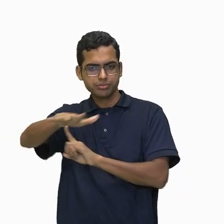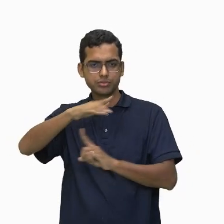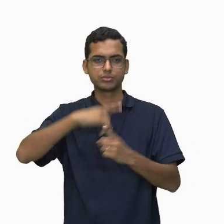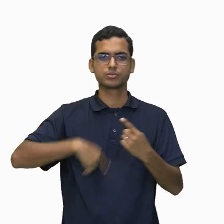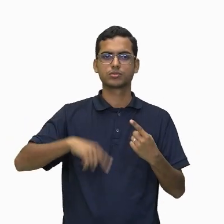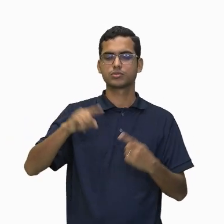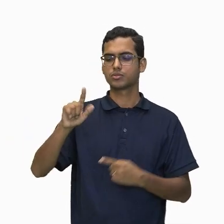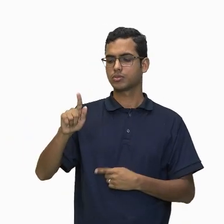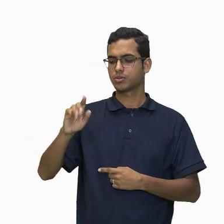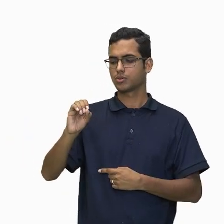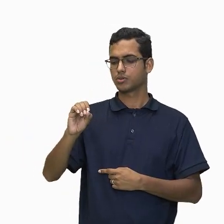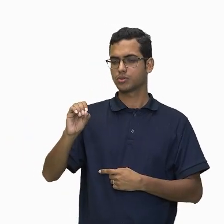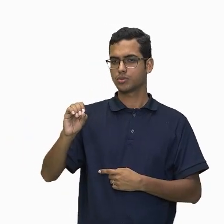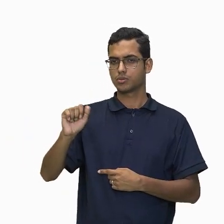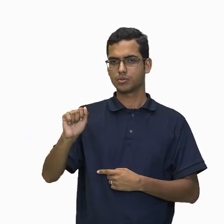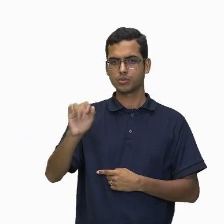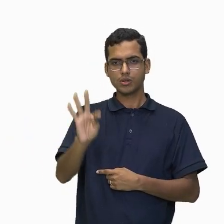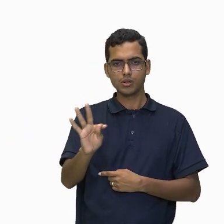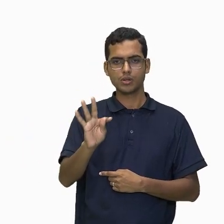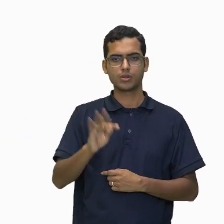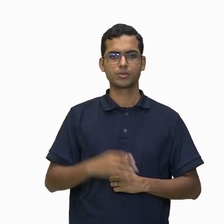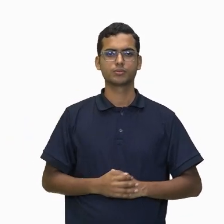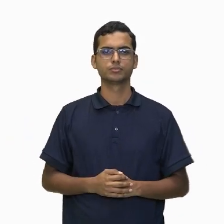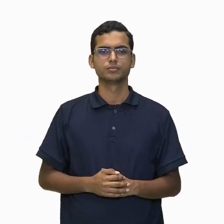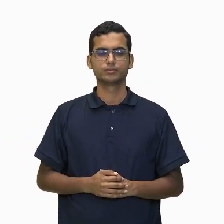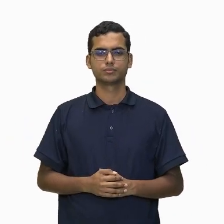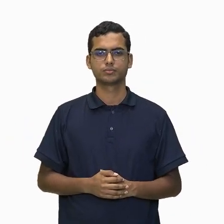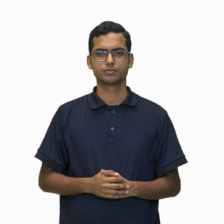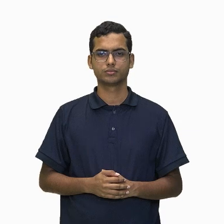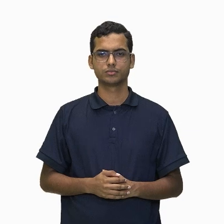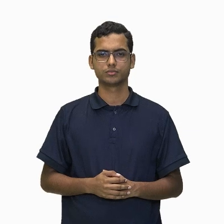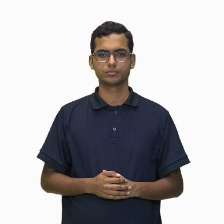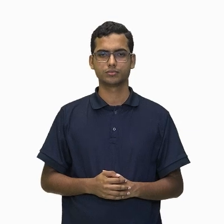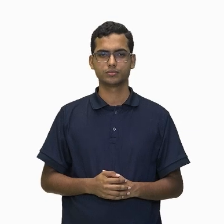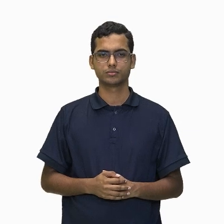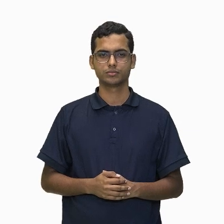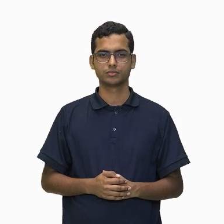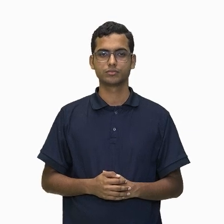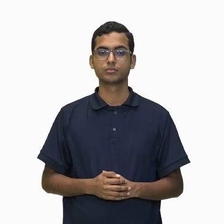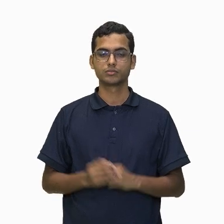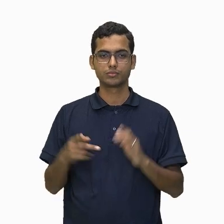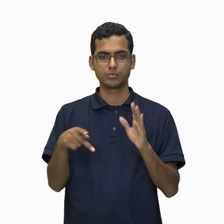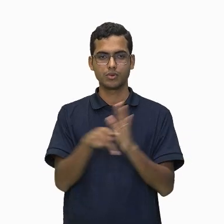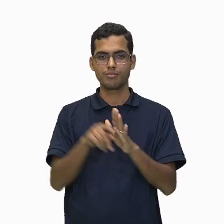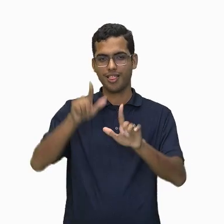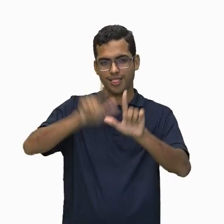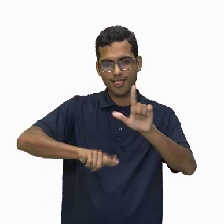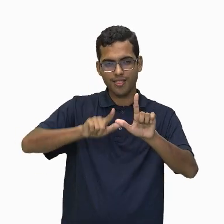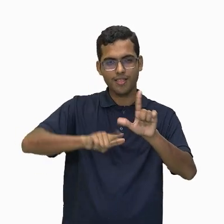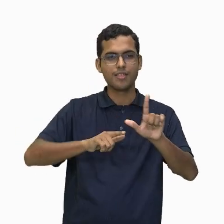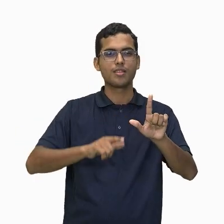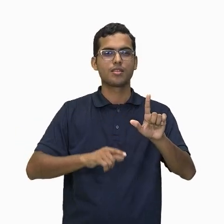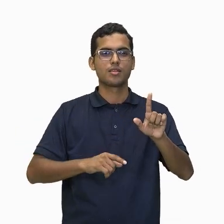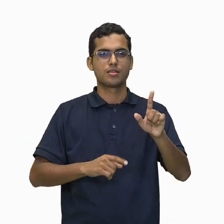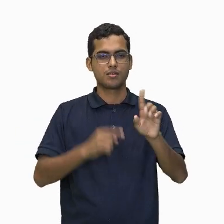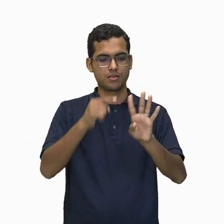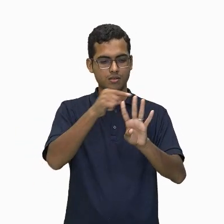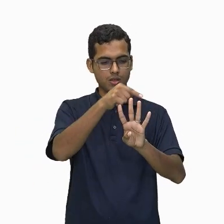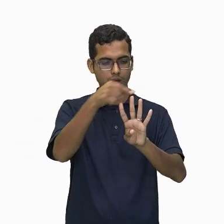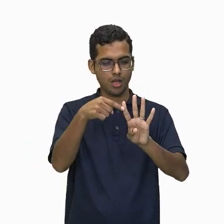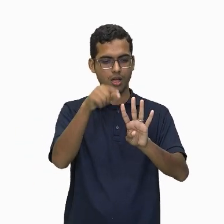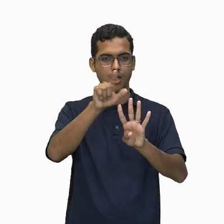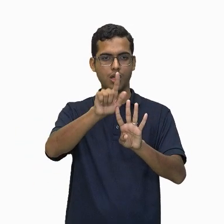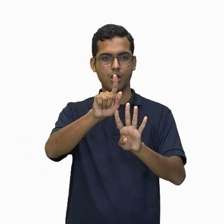GOAT, cada letrinha ali, né? Representa uma daquelas palavrinhas, né? É o começo de cada